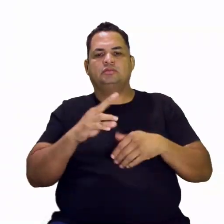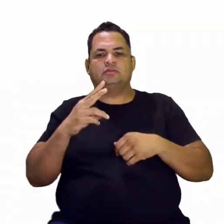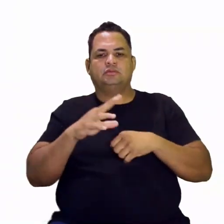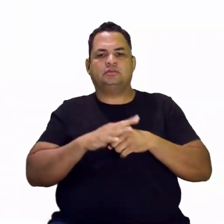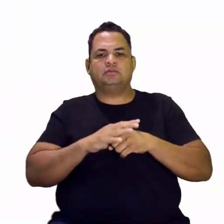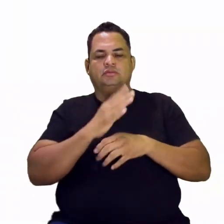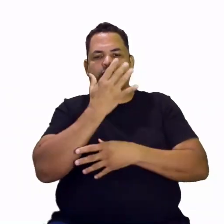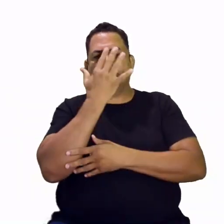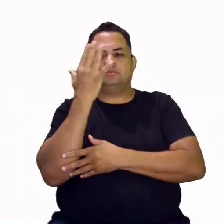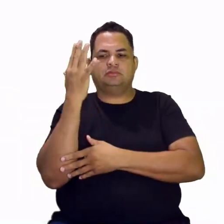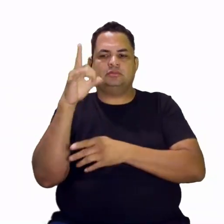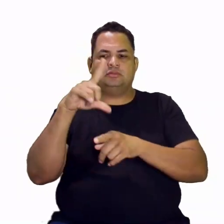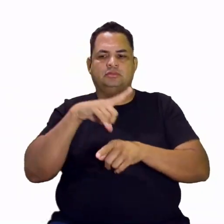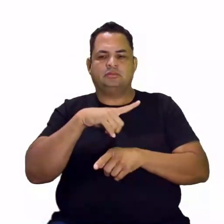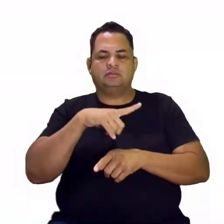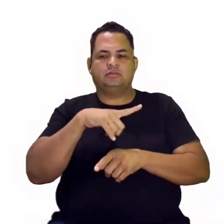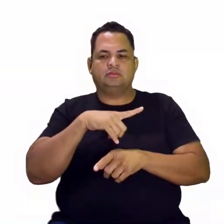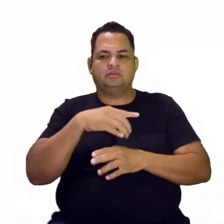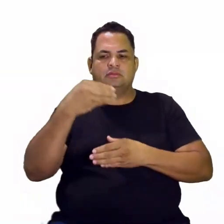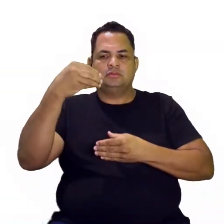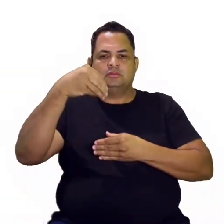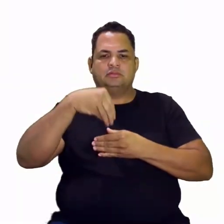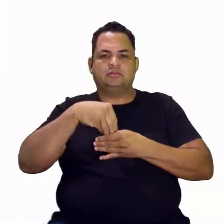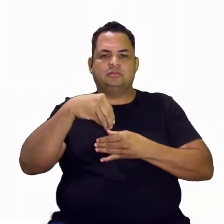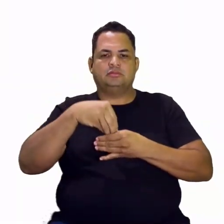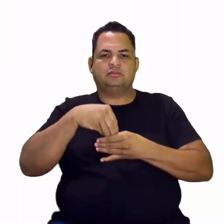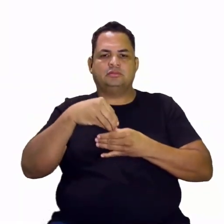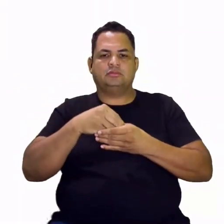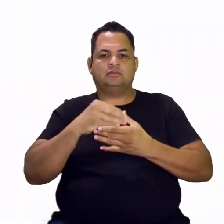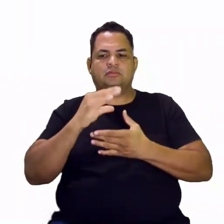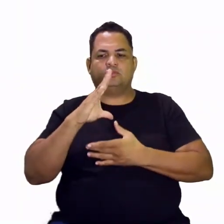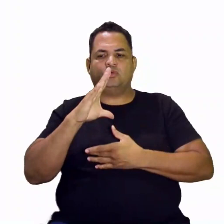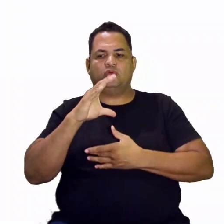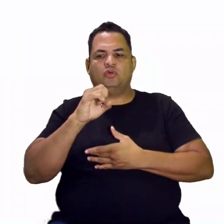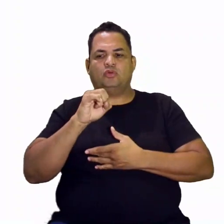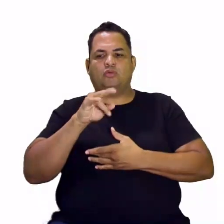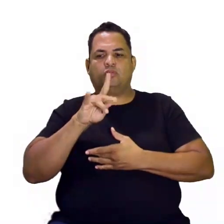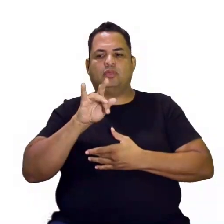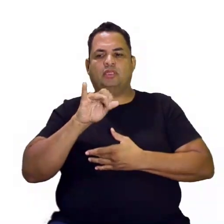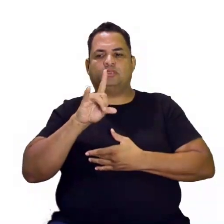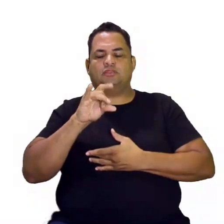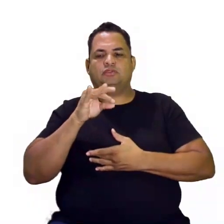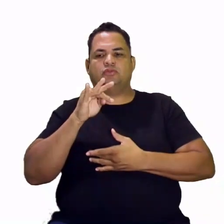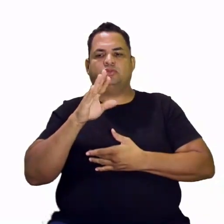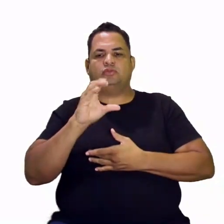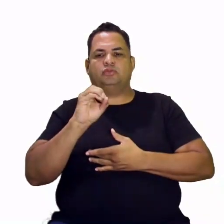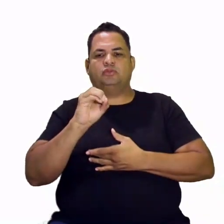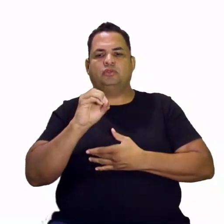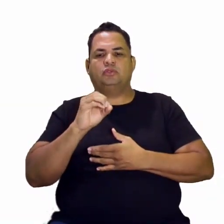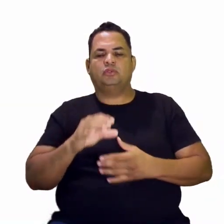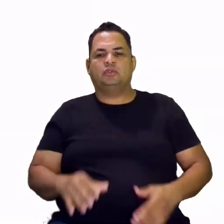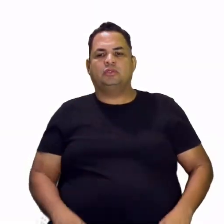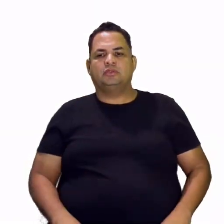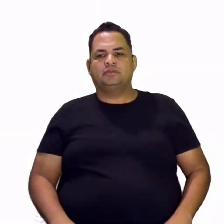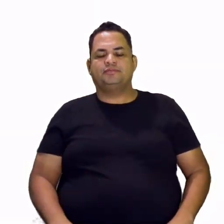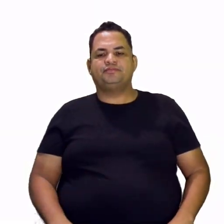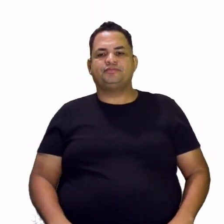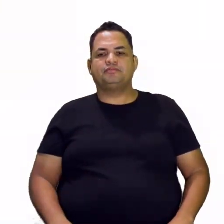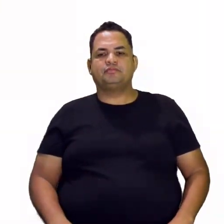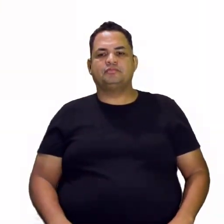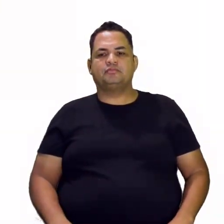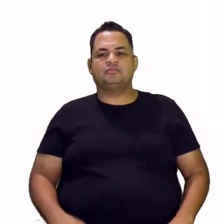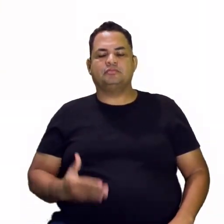vegetal, ela tem dentro dela um cloroplasto. E esse